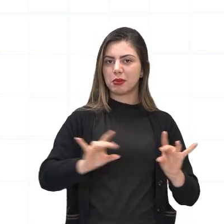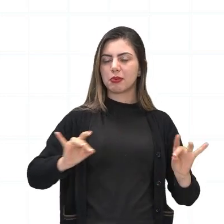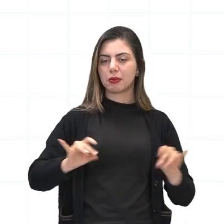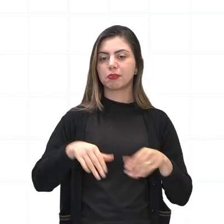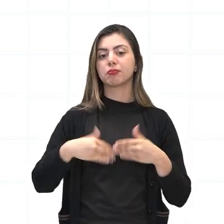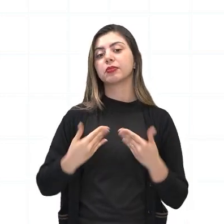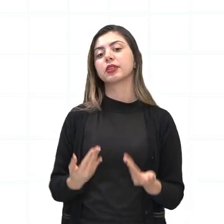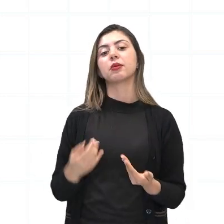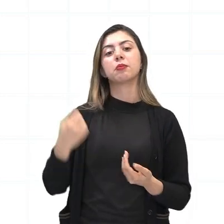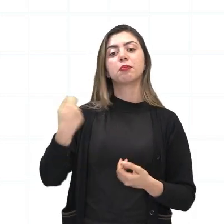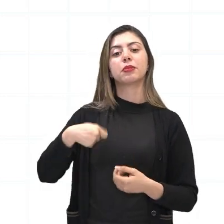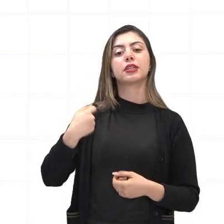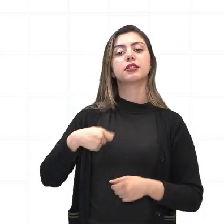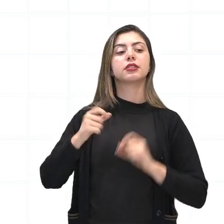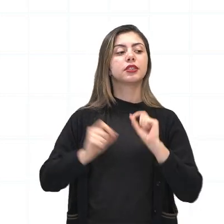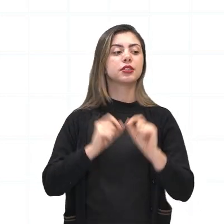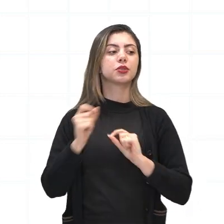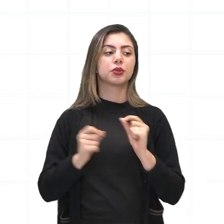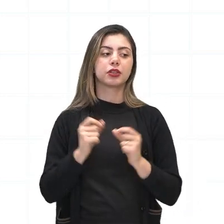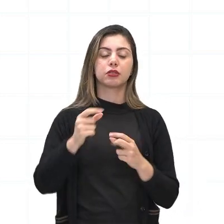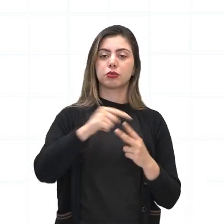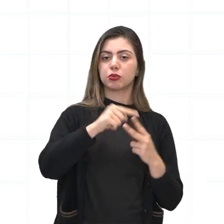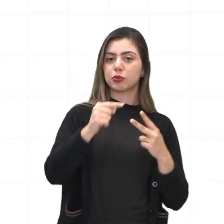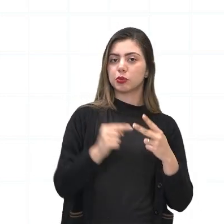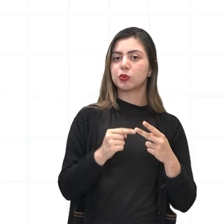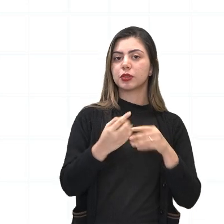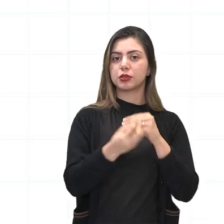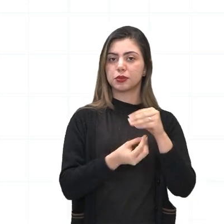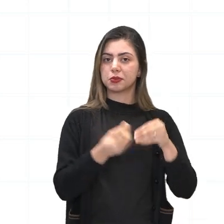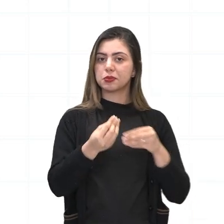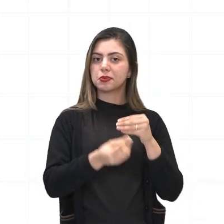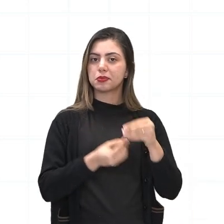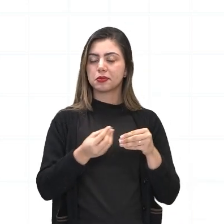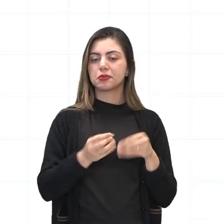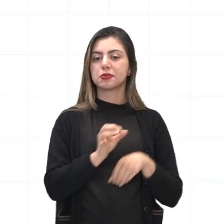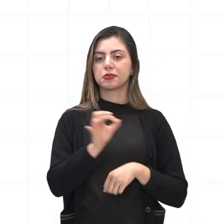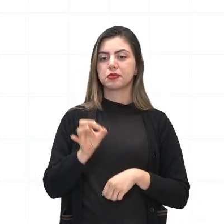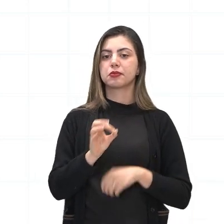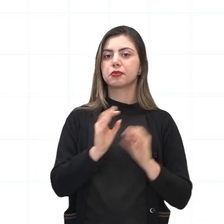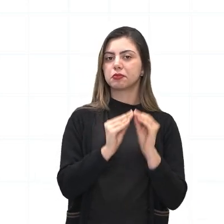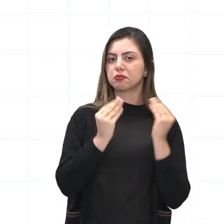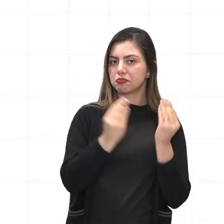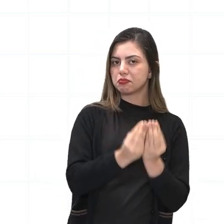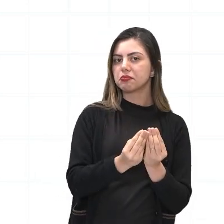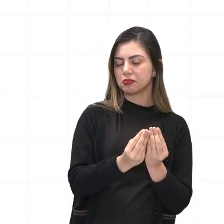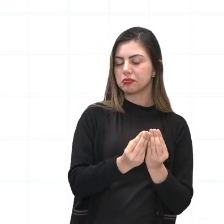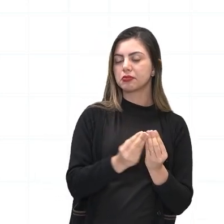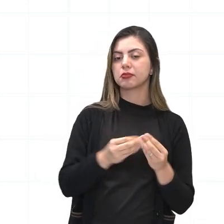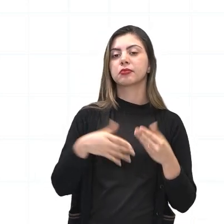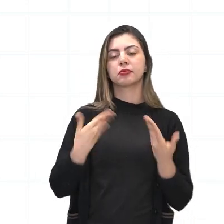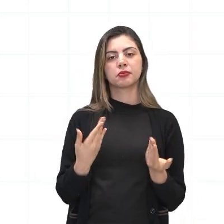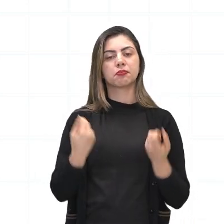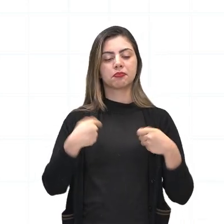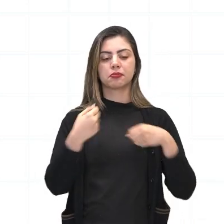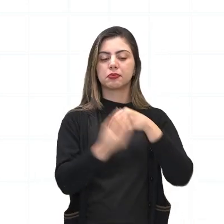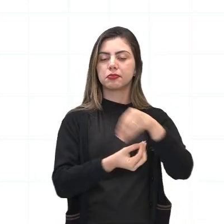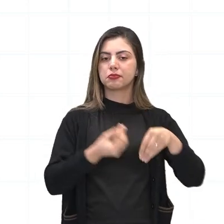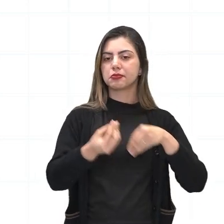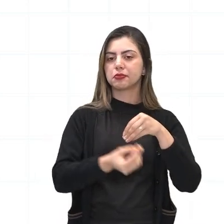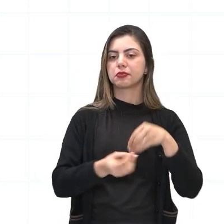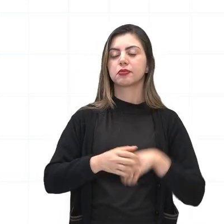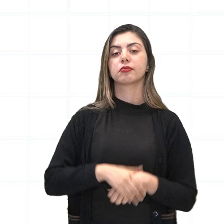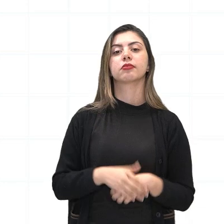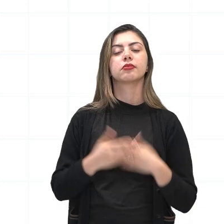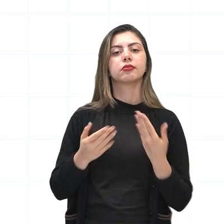e um corante. Isso precisa ocorrer essa mistura. Assim, vamos ver que